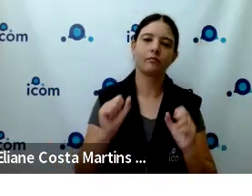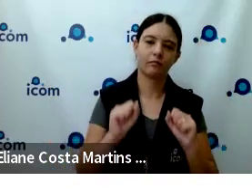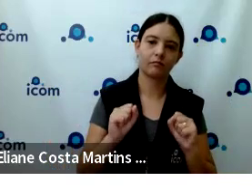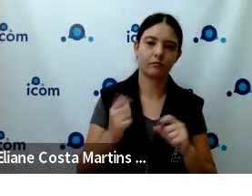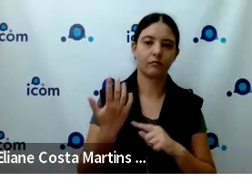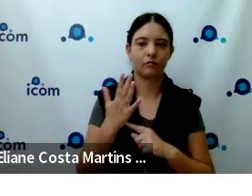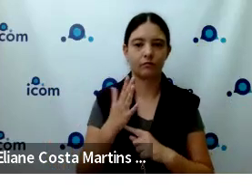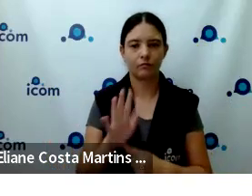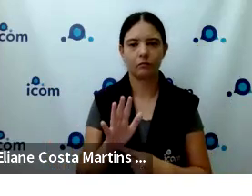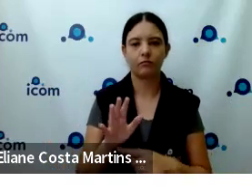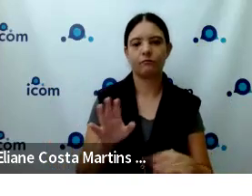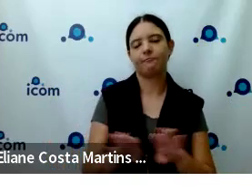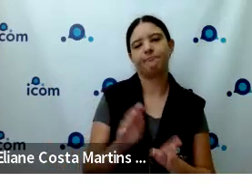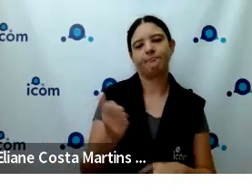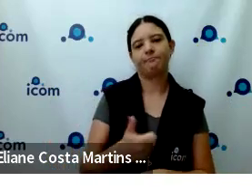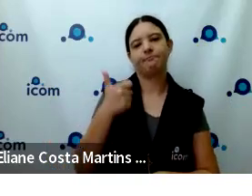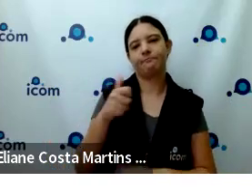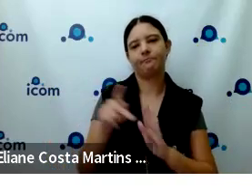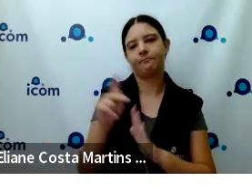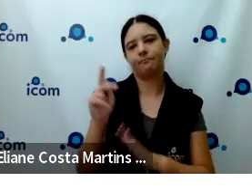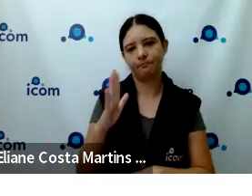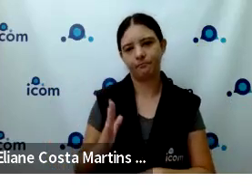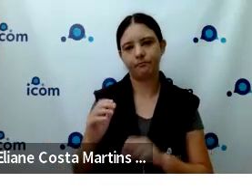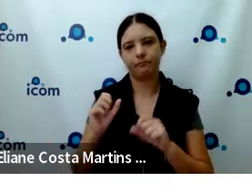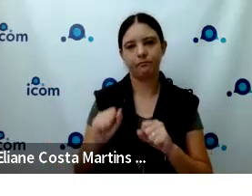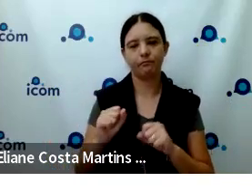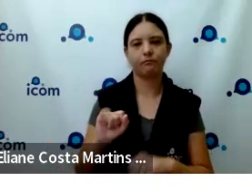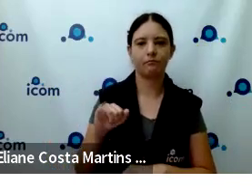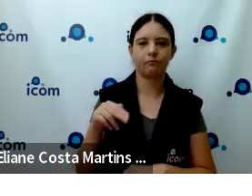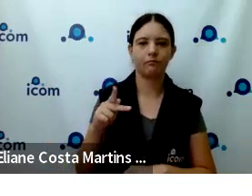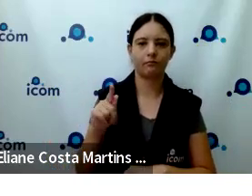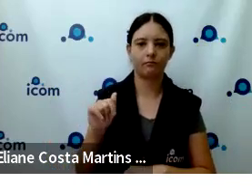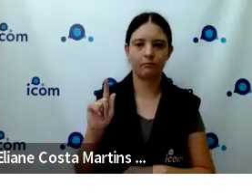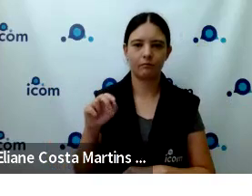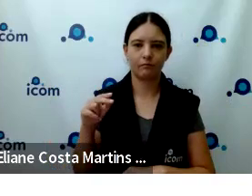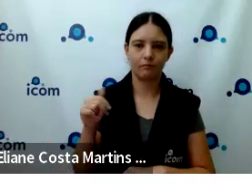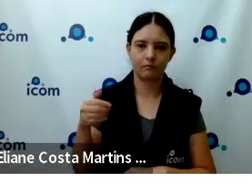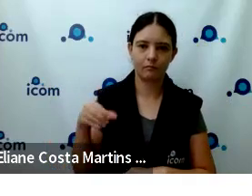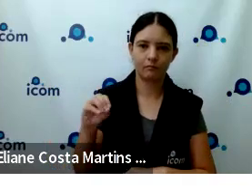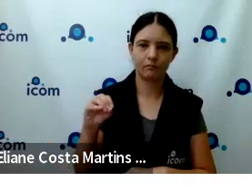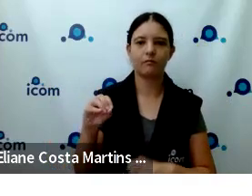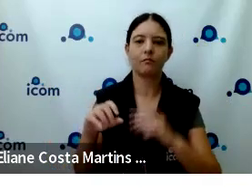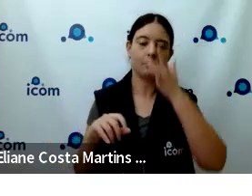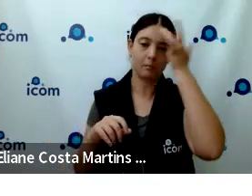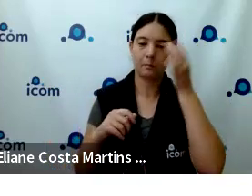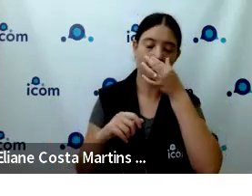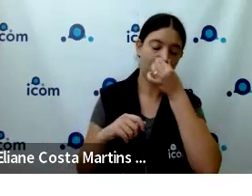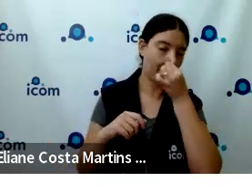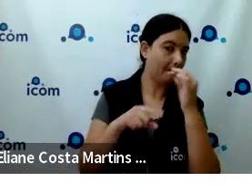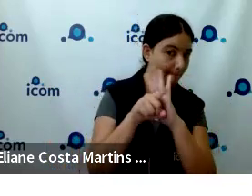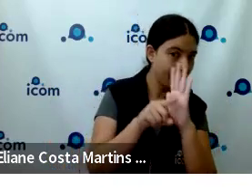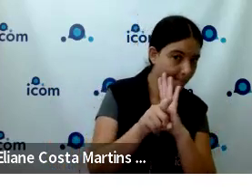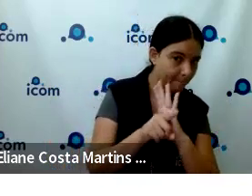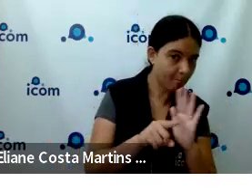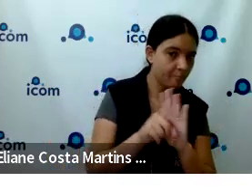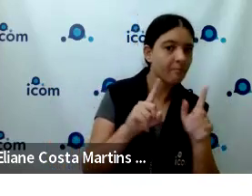que implicariam melhorias para o Brasil. A impugnação não suspende a validade do crédito, ou seja, o contribuinte está questionando, mas